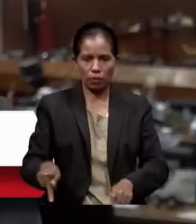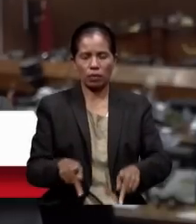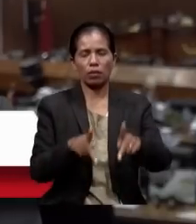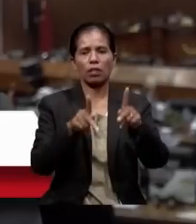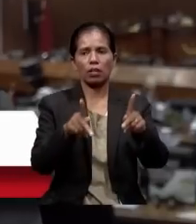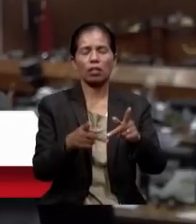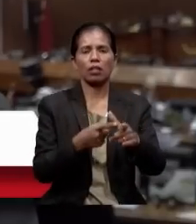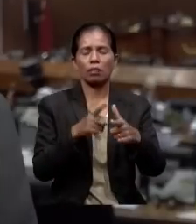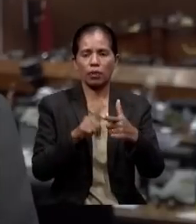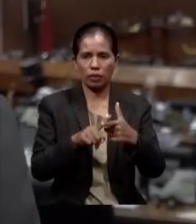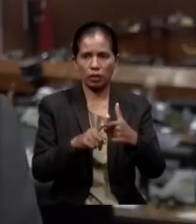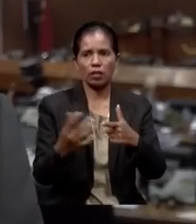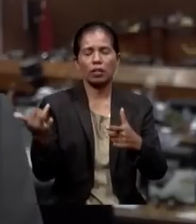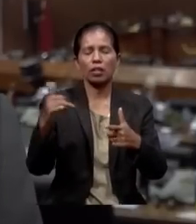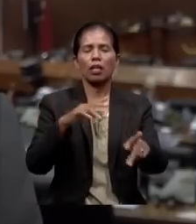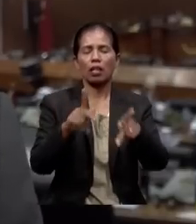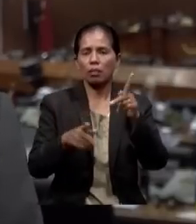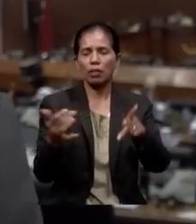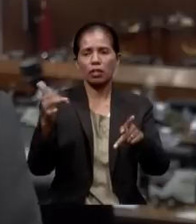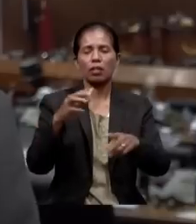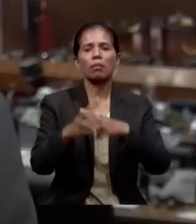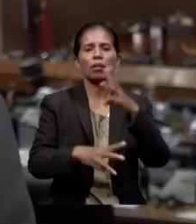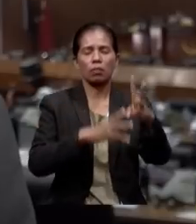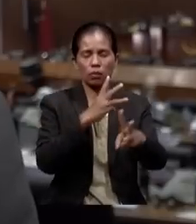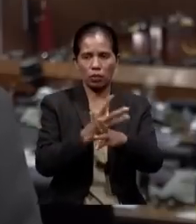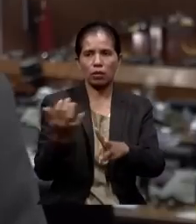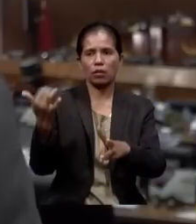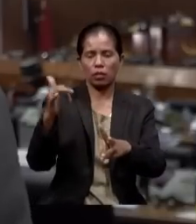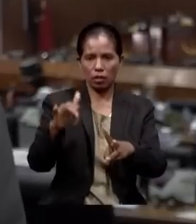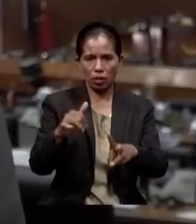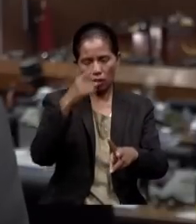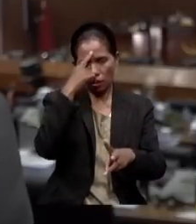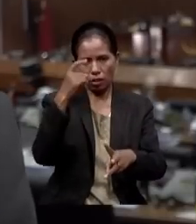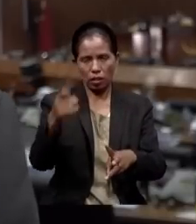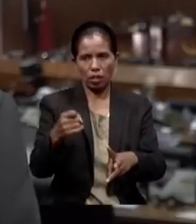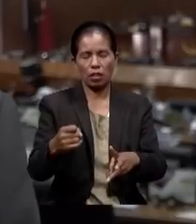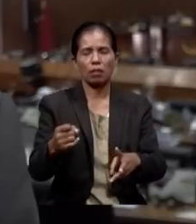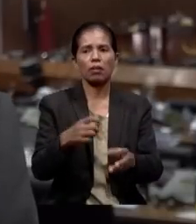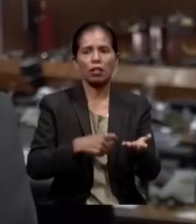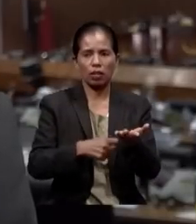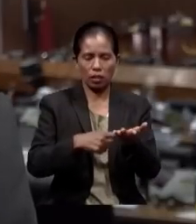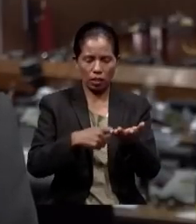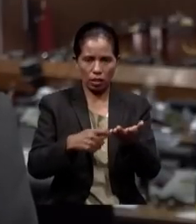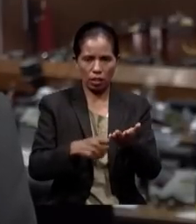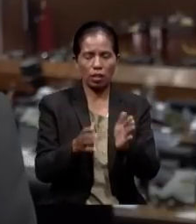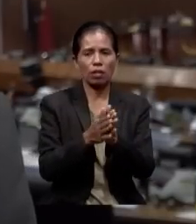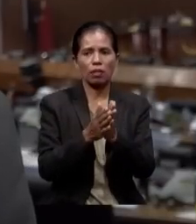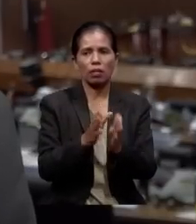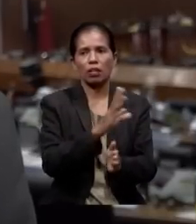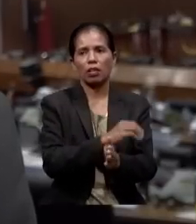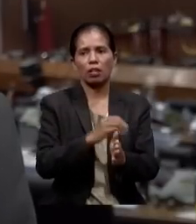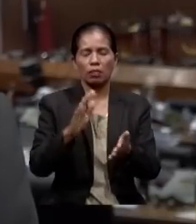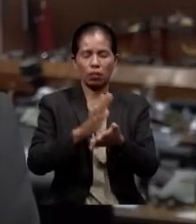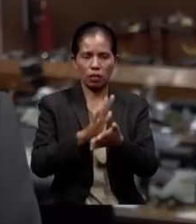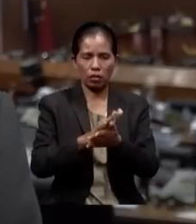se ele tem é mais ser, não mais para mundo selo. Para né, também a questão de técnico, né, formulário, né, que blanco ser né,